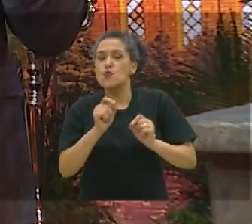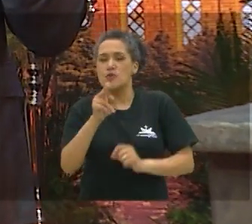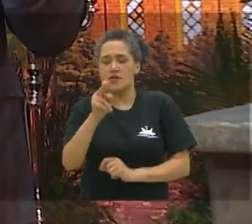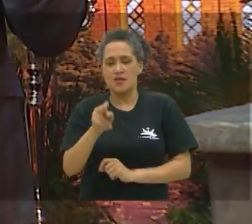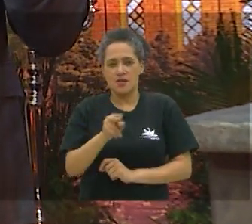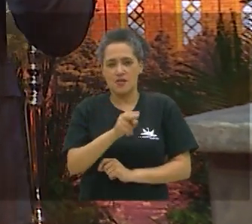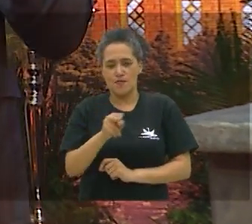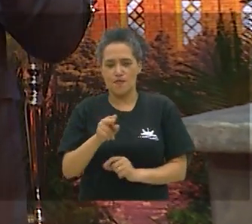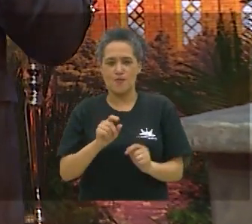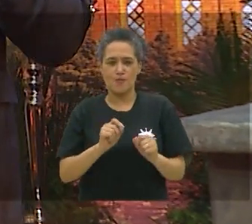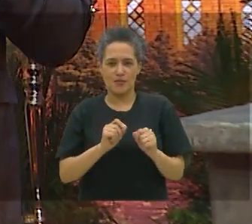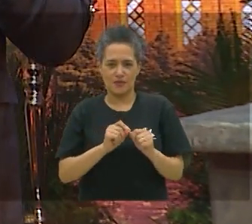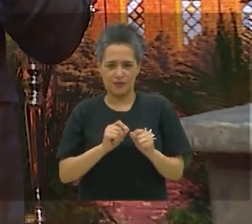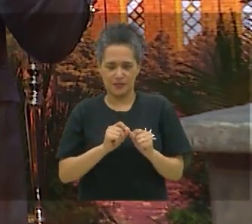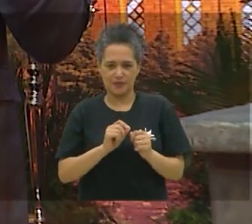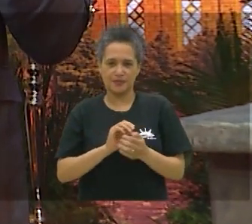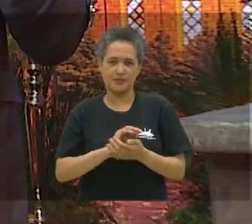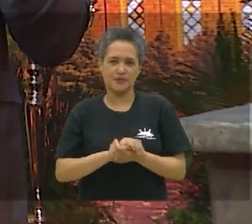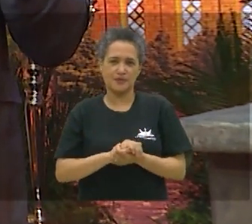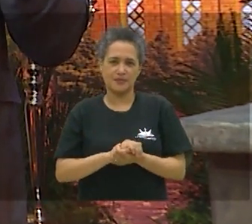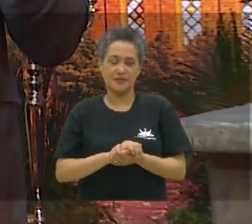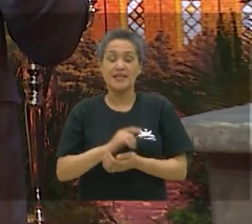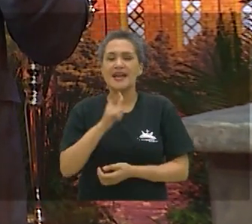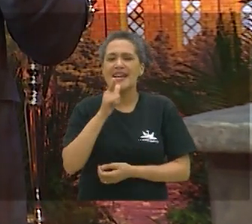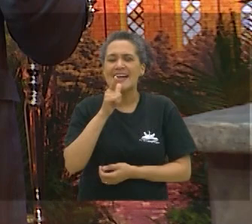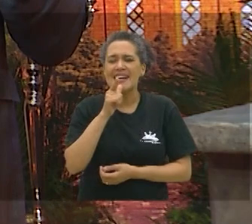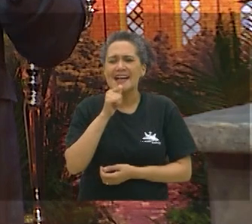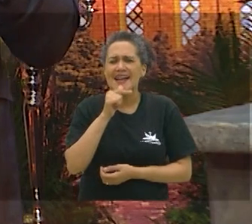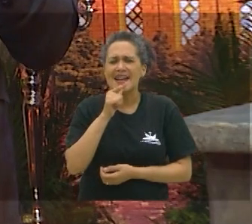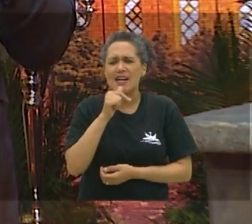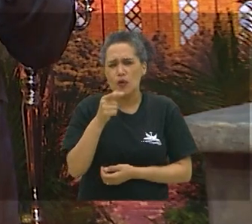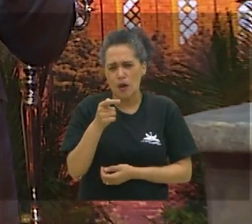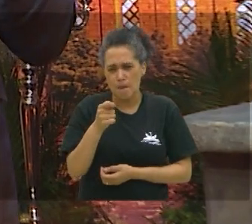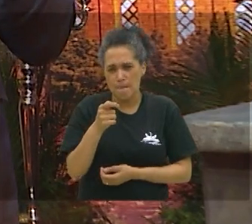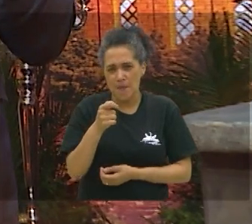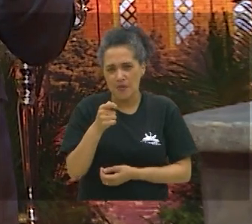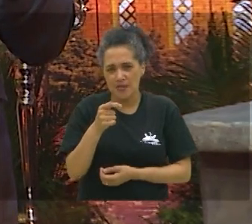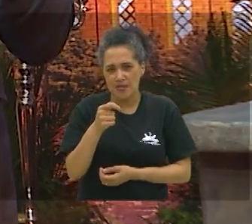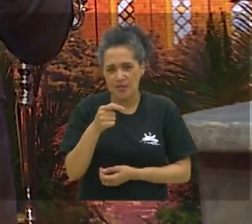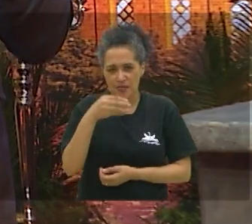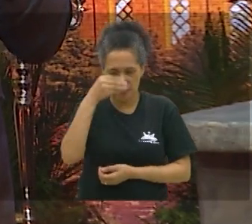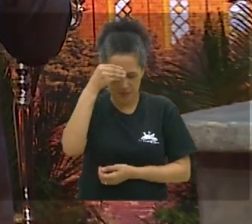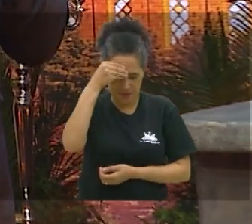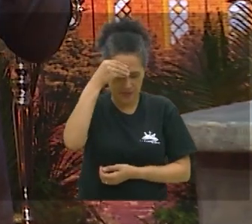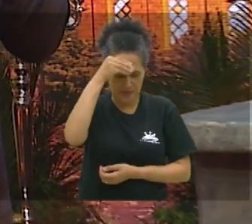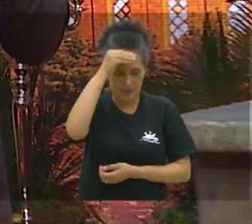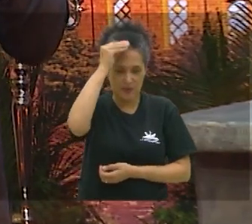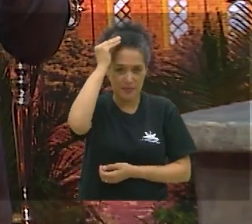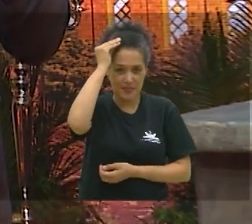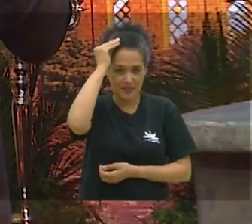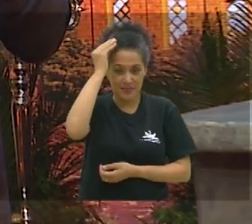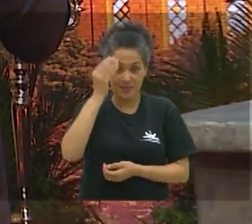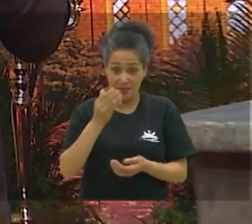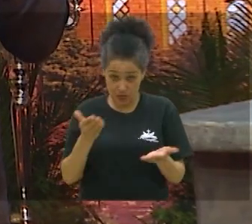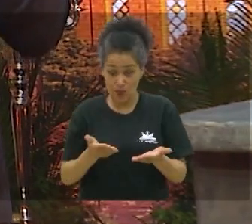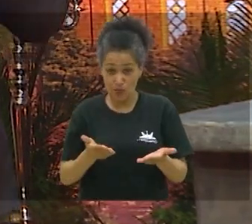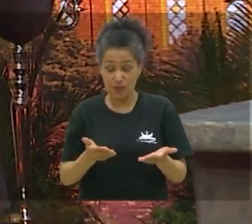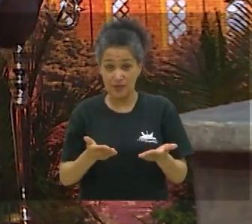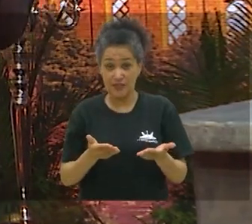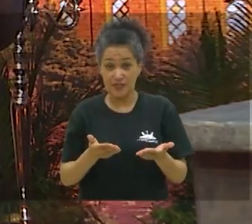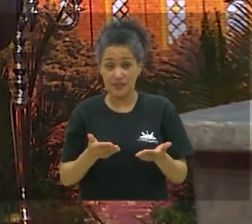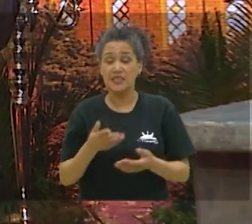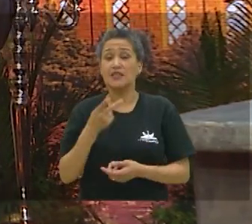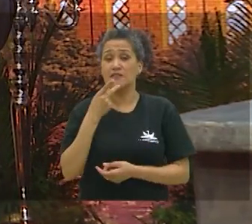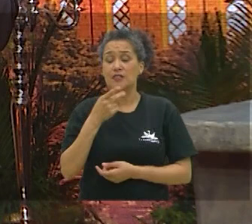fez? Pegou um pouquinho de água e batizou. Hoje. E